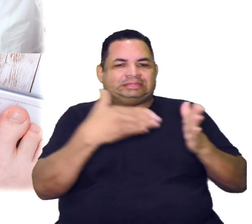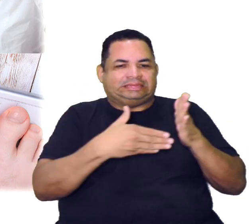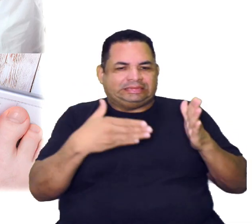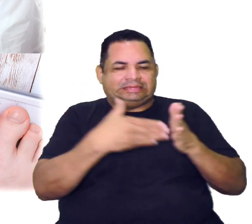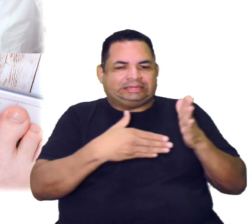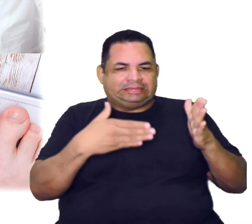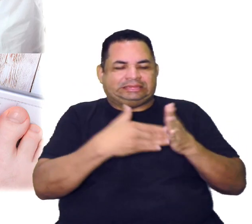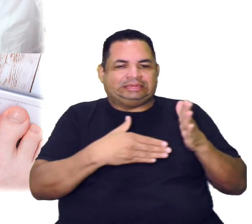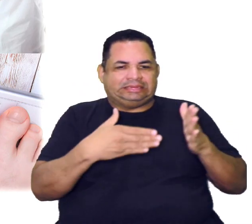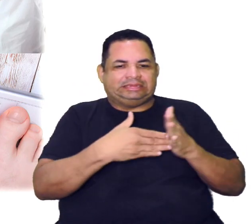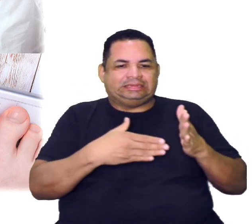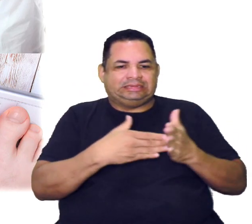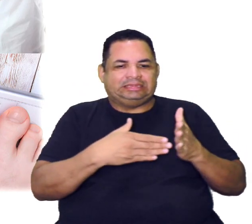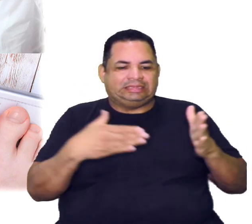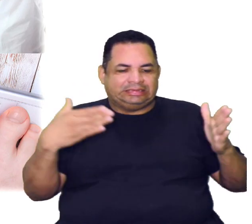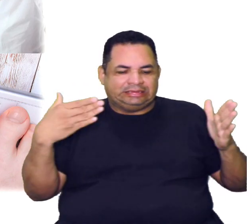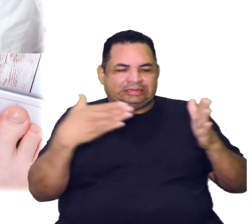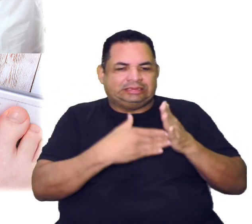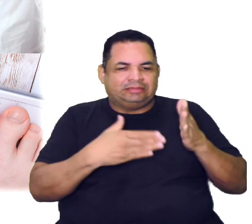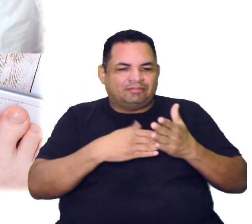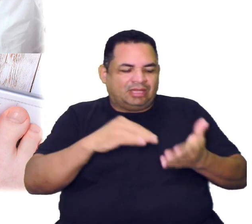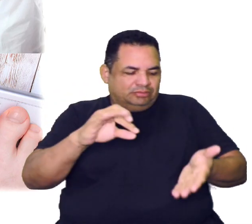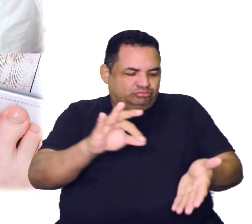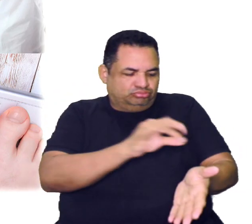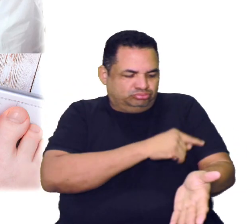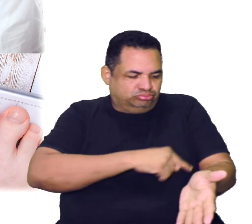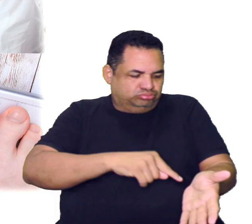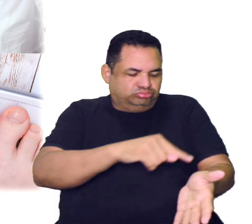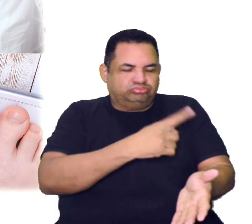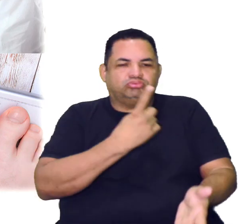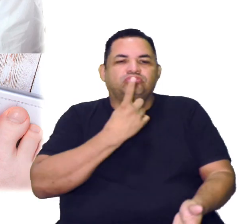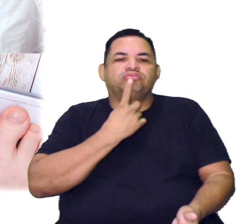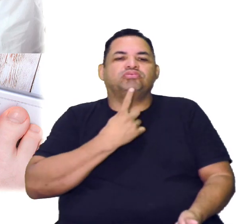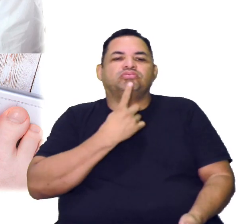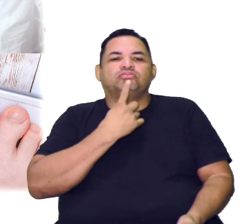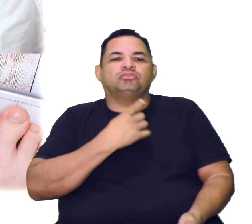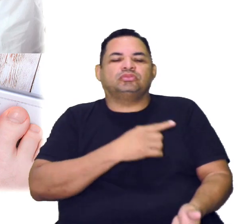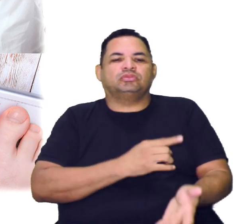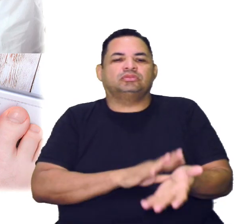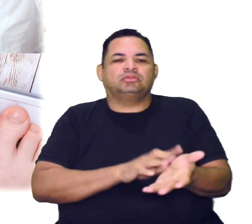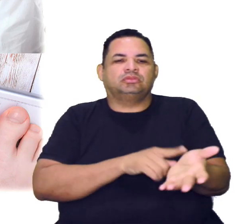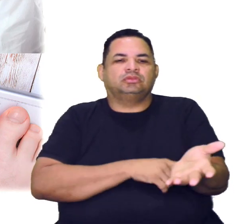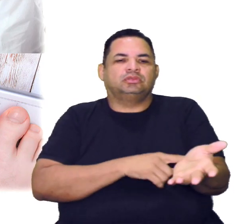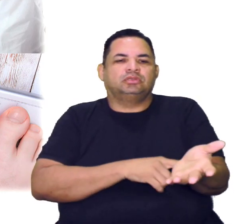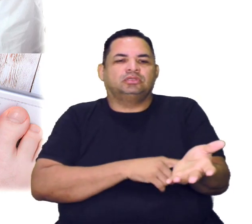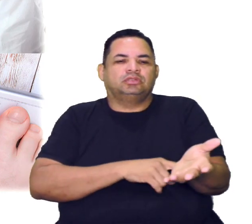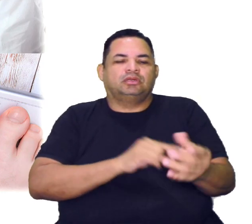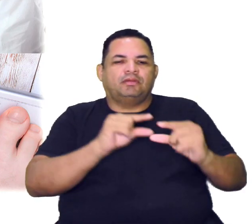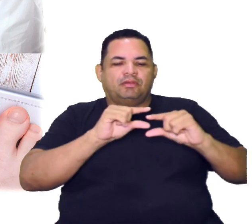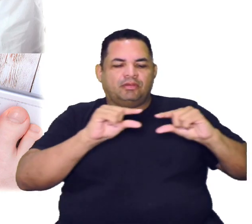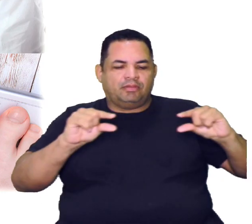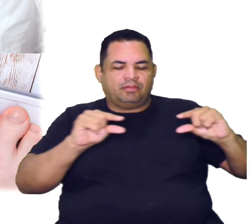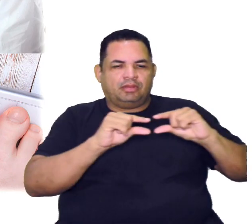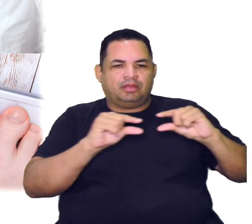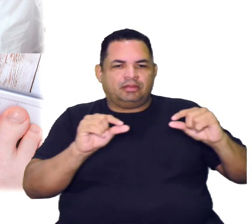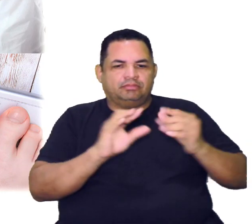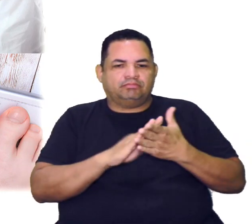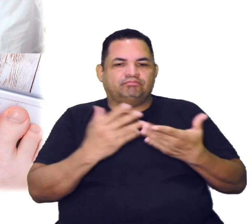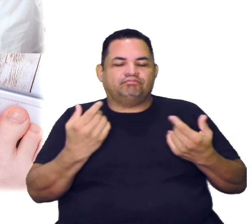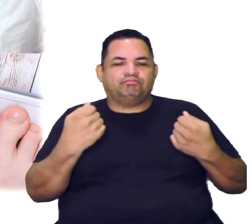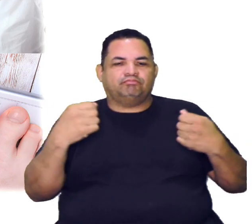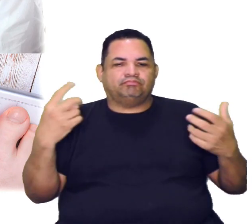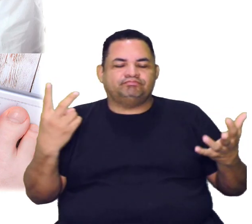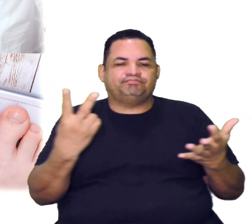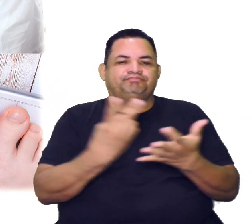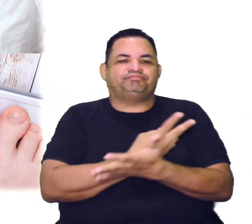de uma obstrução na passagem sanguínea, né? Essas placas de ateroma, elas podem levar